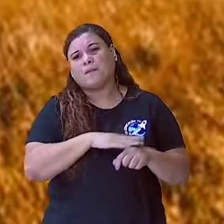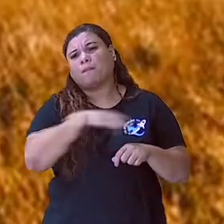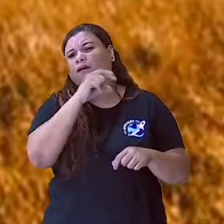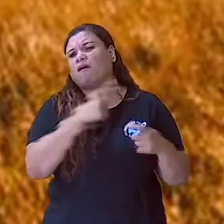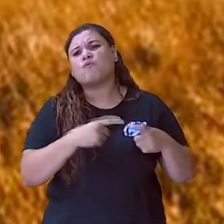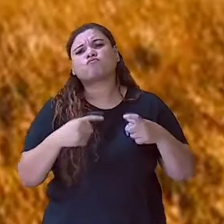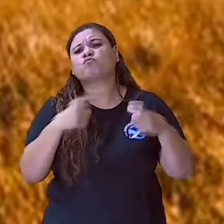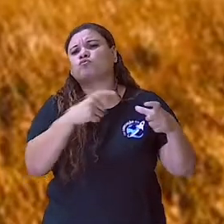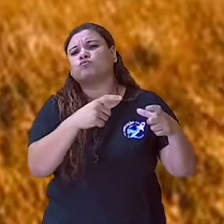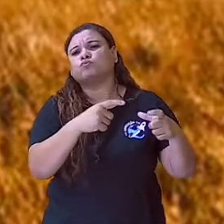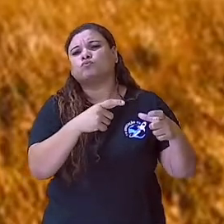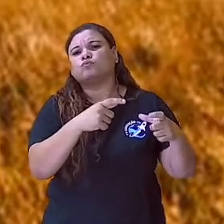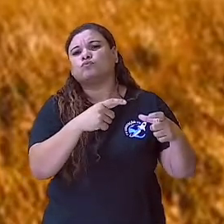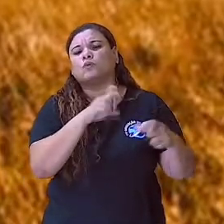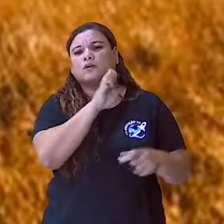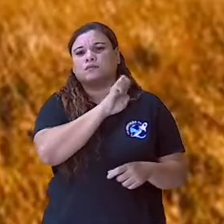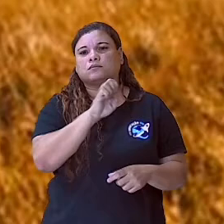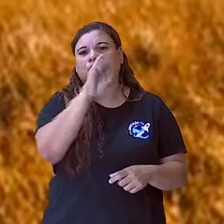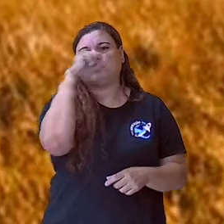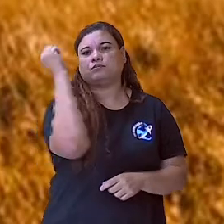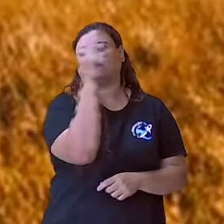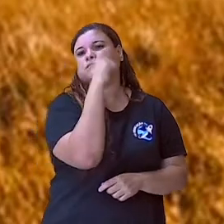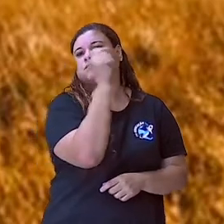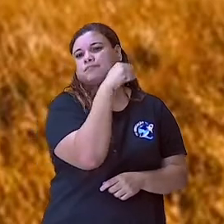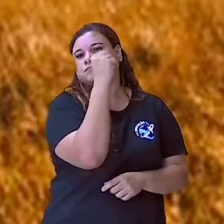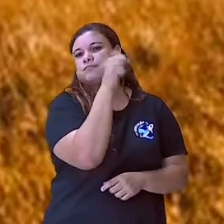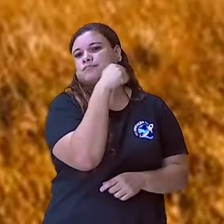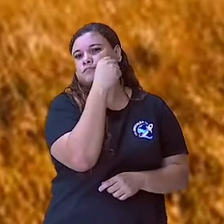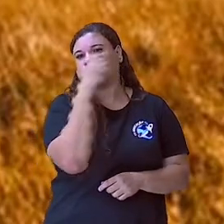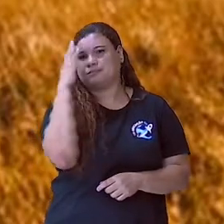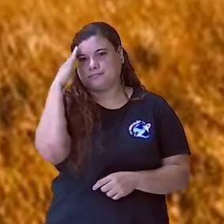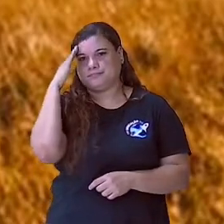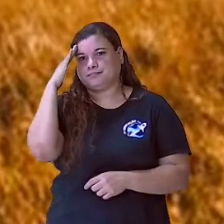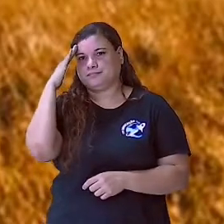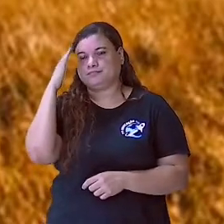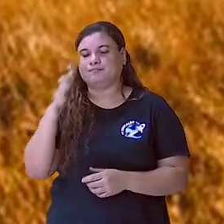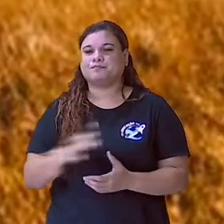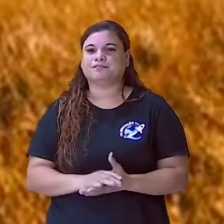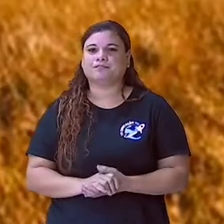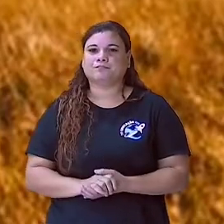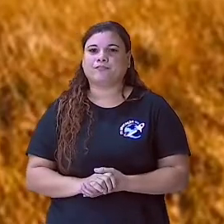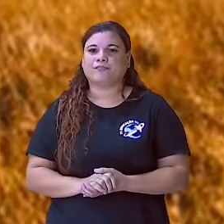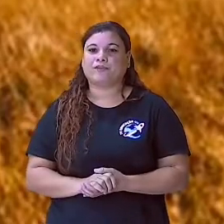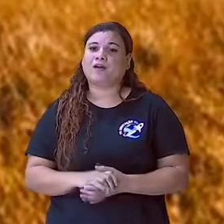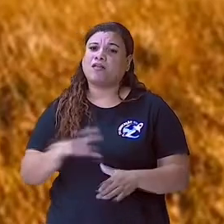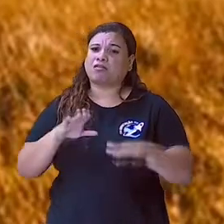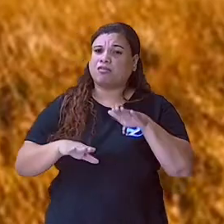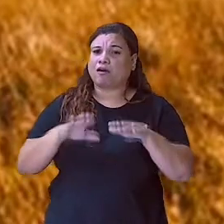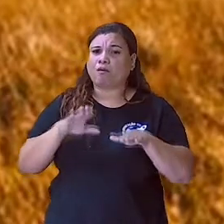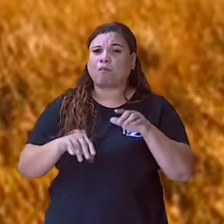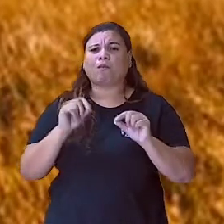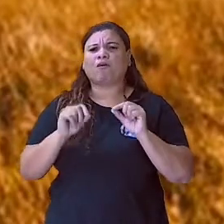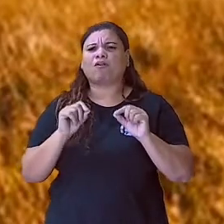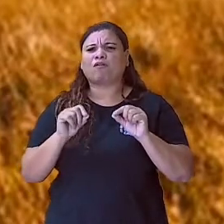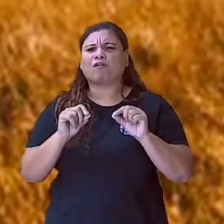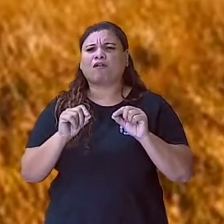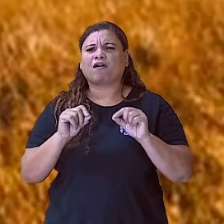está intimamente ligada ao tipo de clima. Ela